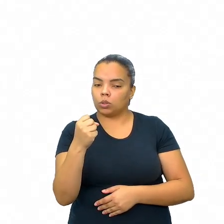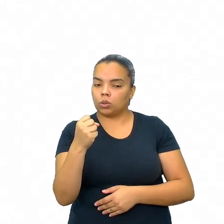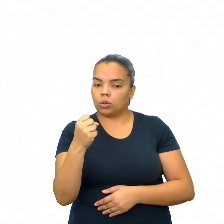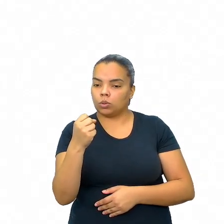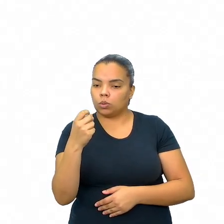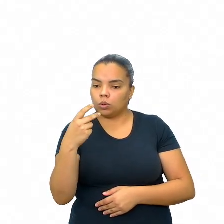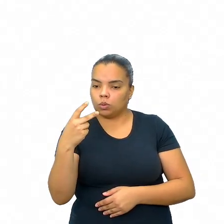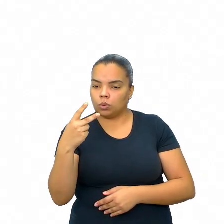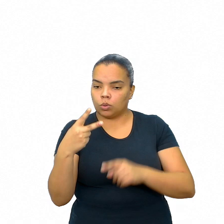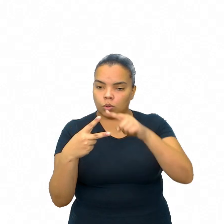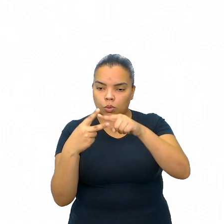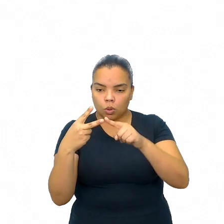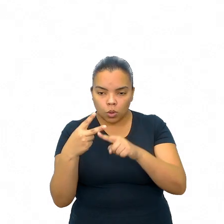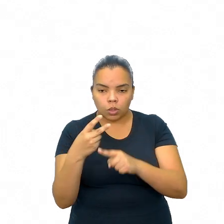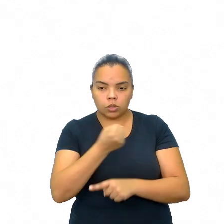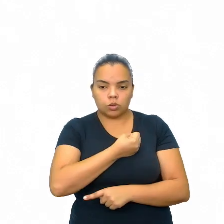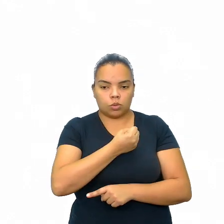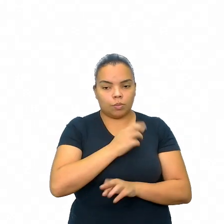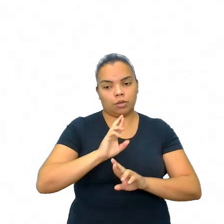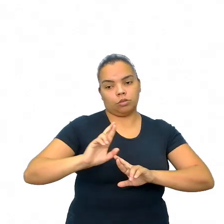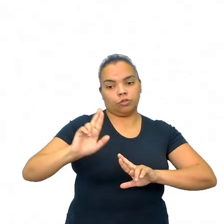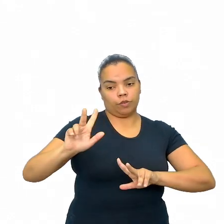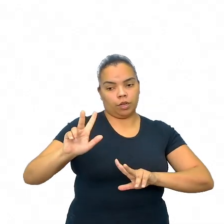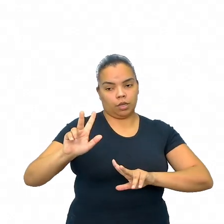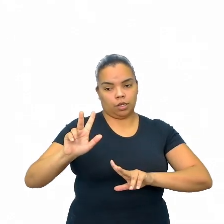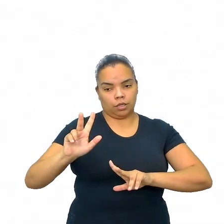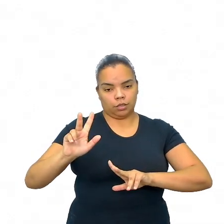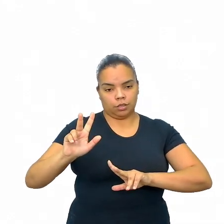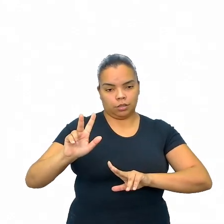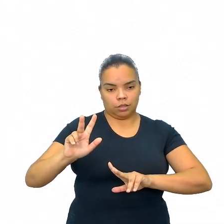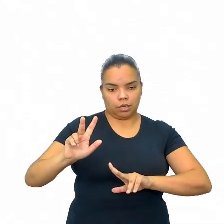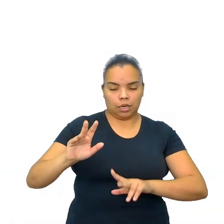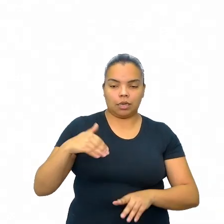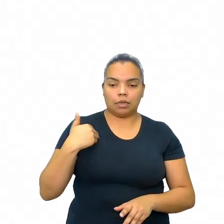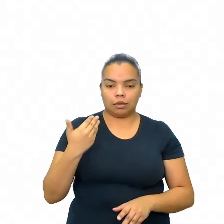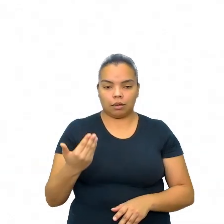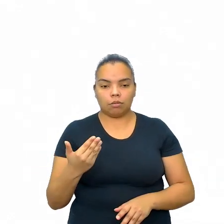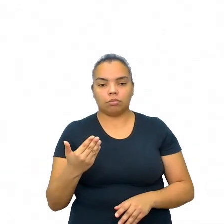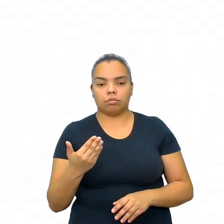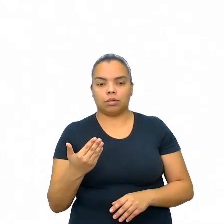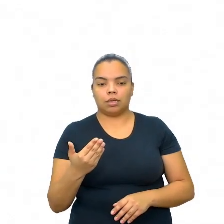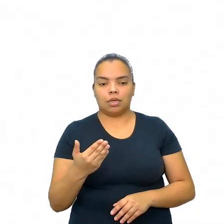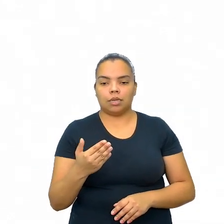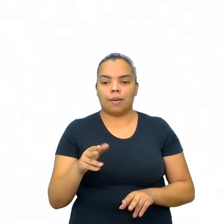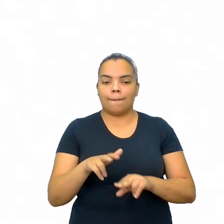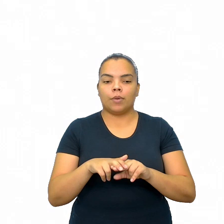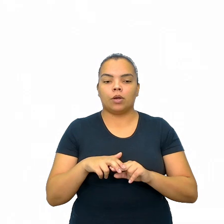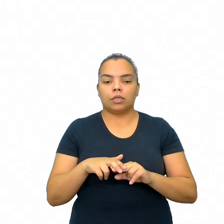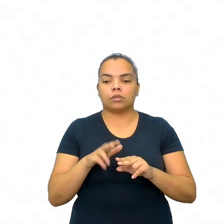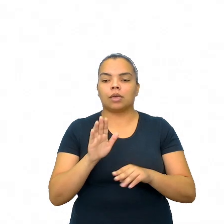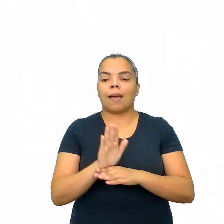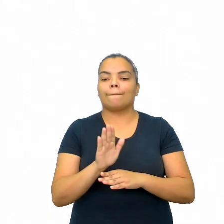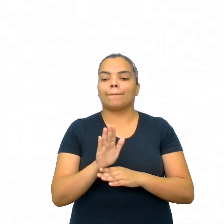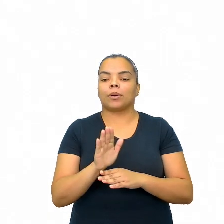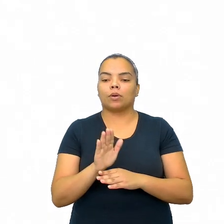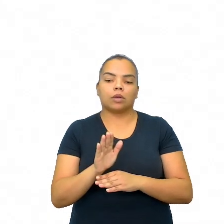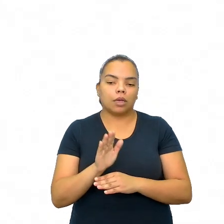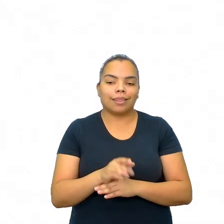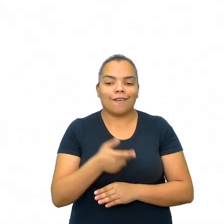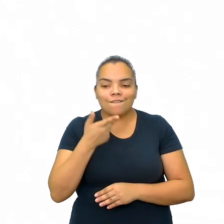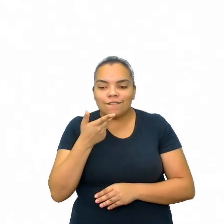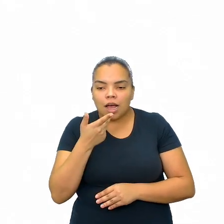faz parte do grupo de dezenas familiares que estão no calendário. Por isso, ele se apoia na fala